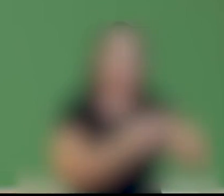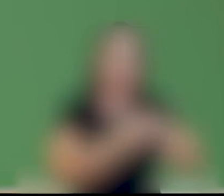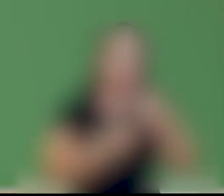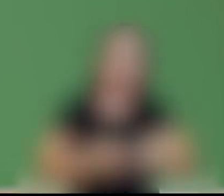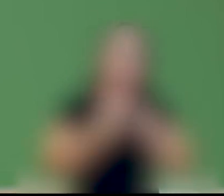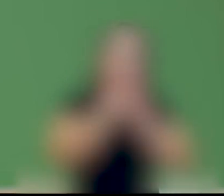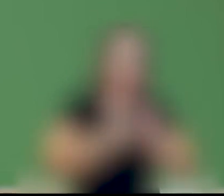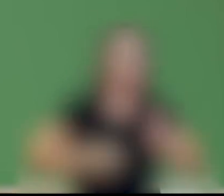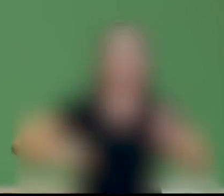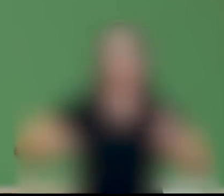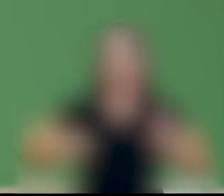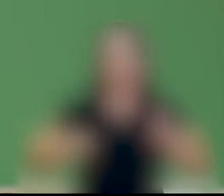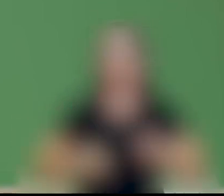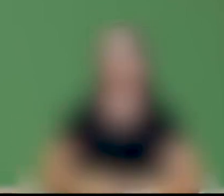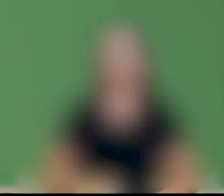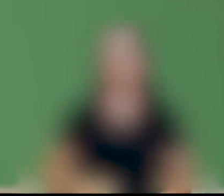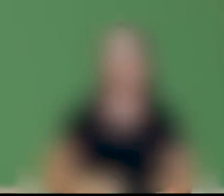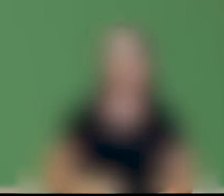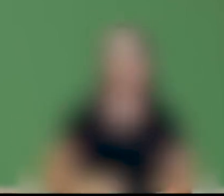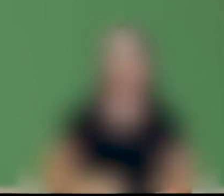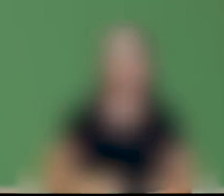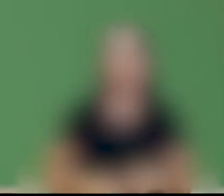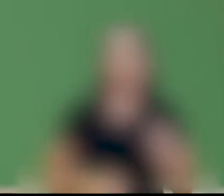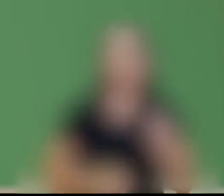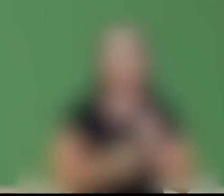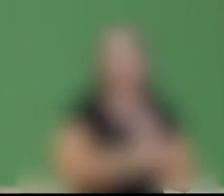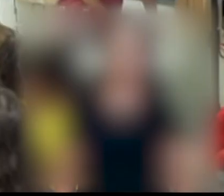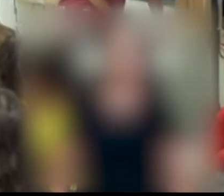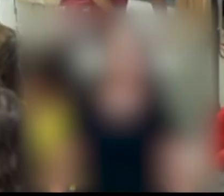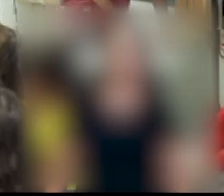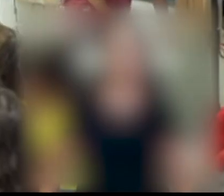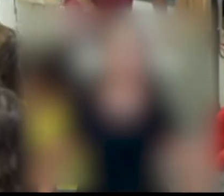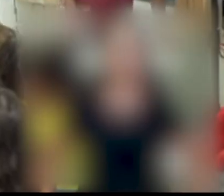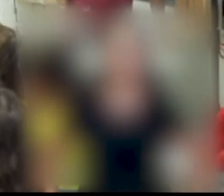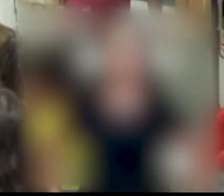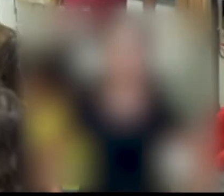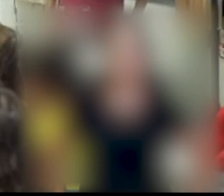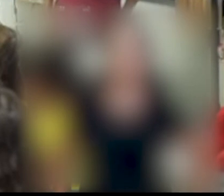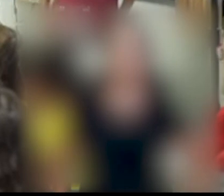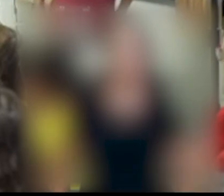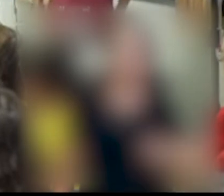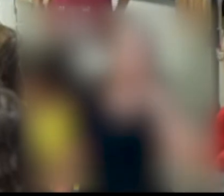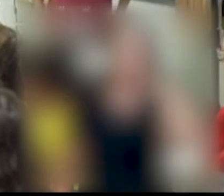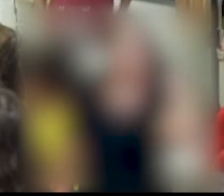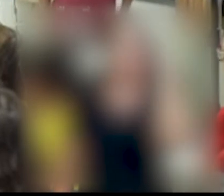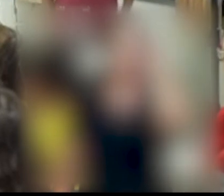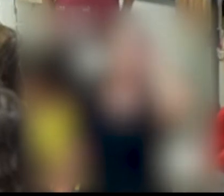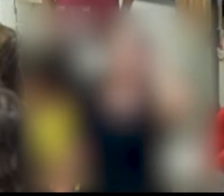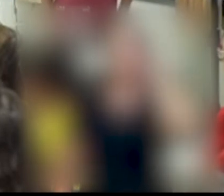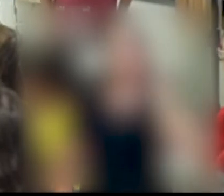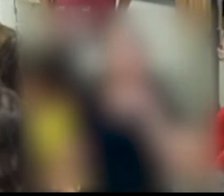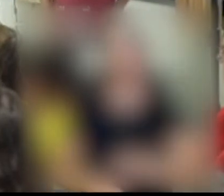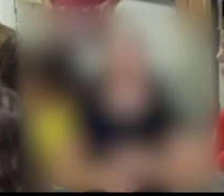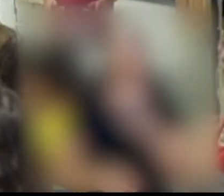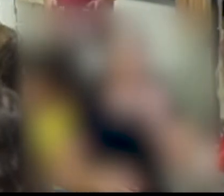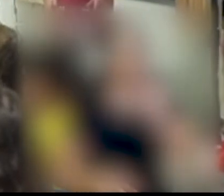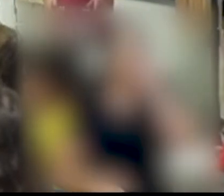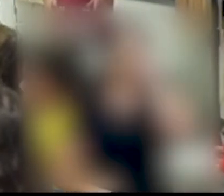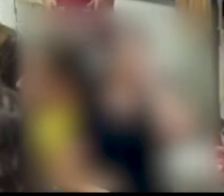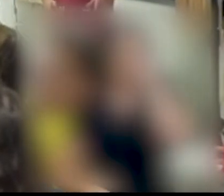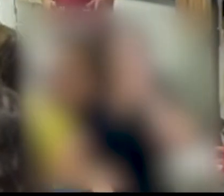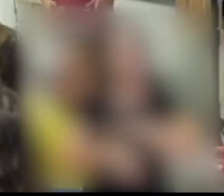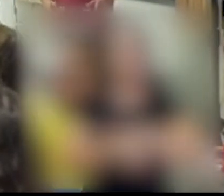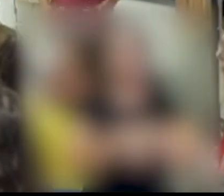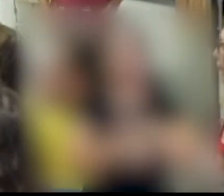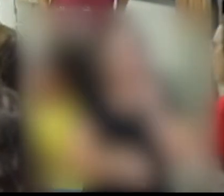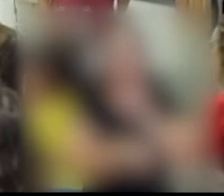YouTube, permitindo ampla participação da comunidade acadêmica. O debate foi dividido em quatro blocos, começando com a apresentação